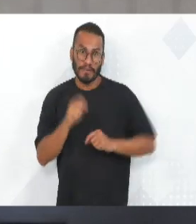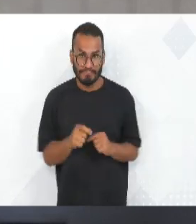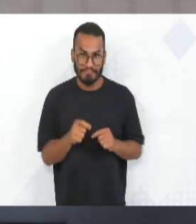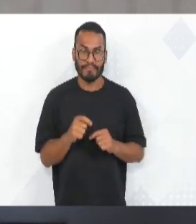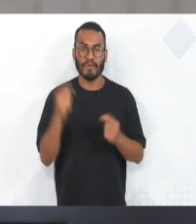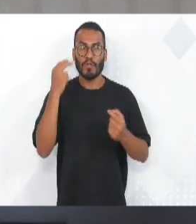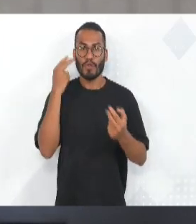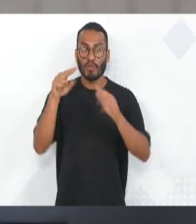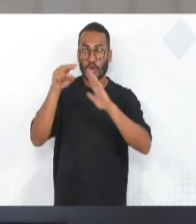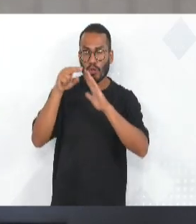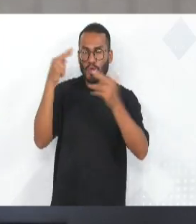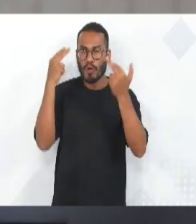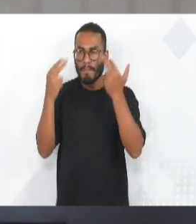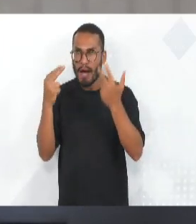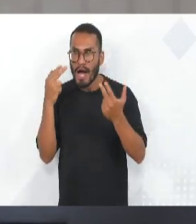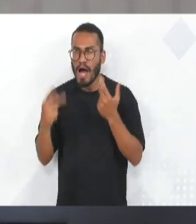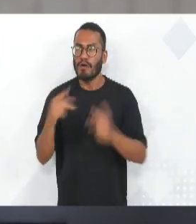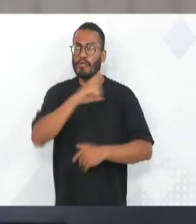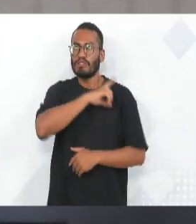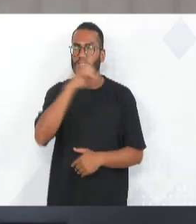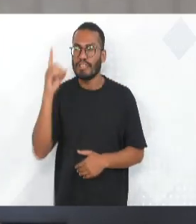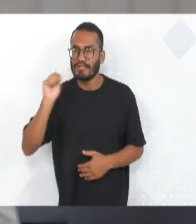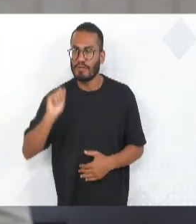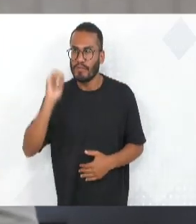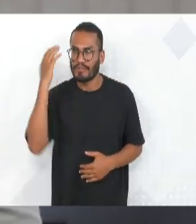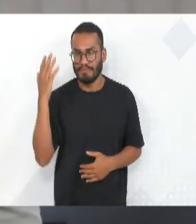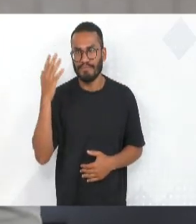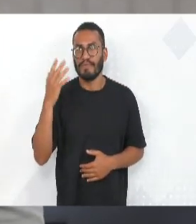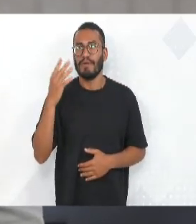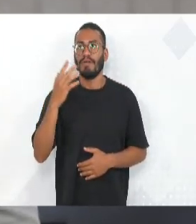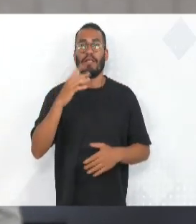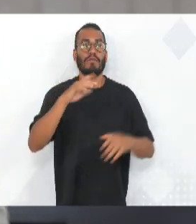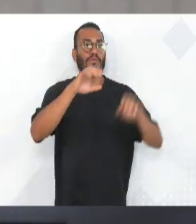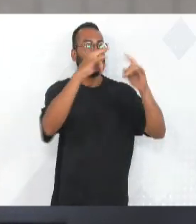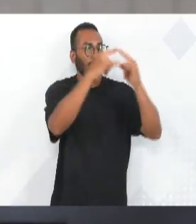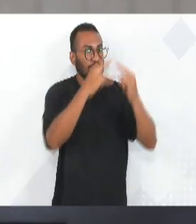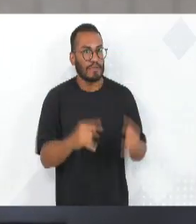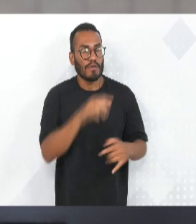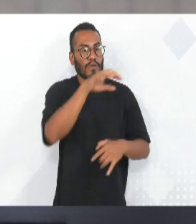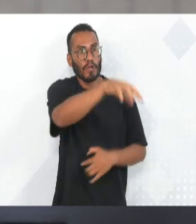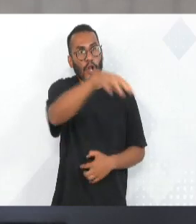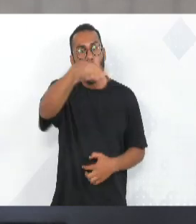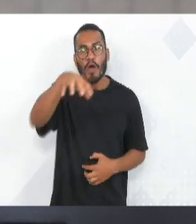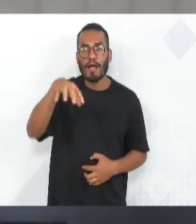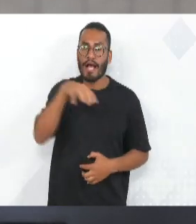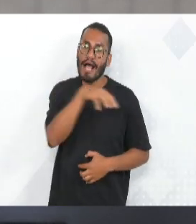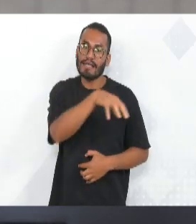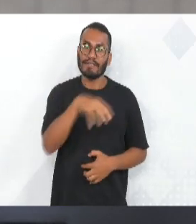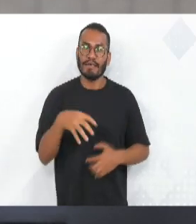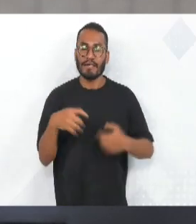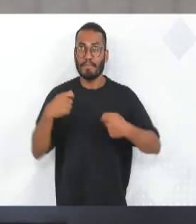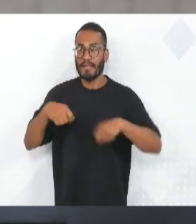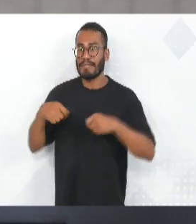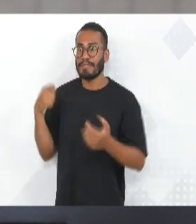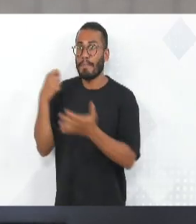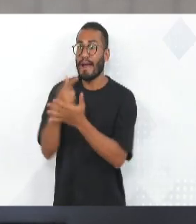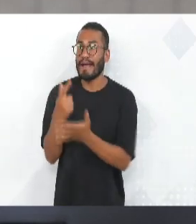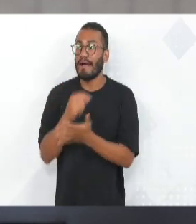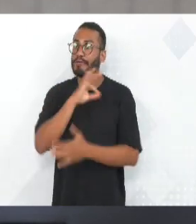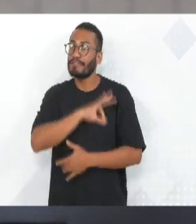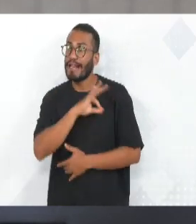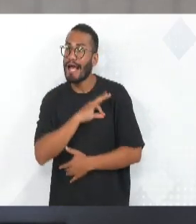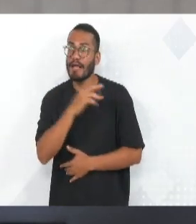normalizar e colocar em dia essa situação aí né nas instituições em todos os locais onde cabe obviamente o pagamento do piso Parabéns